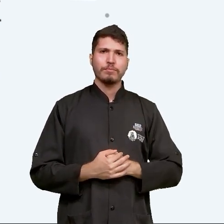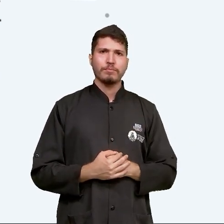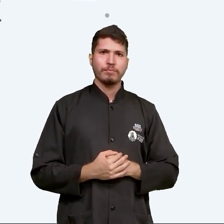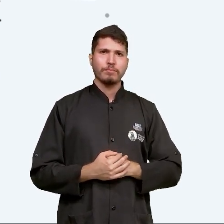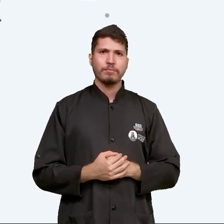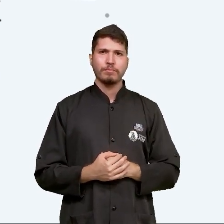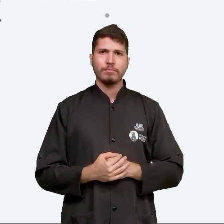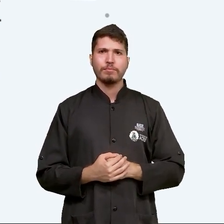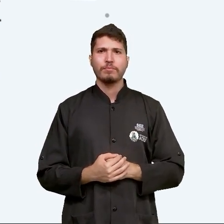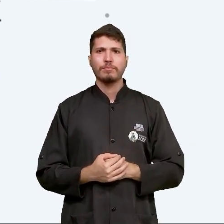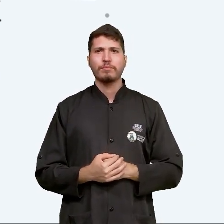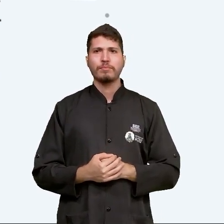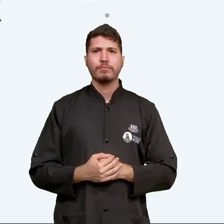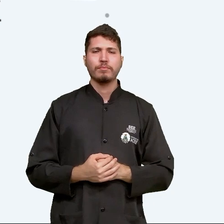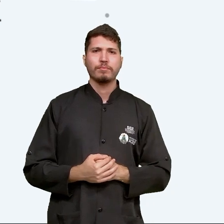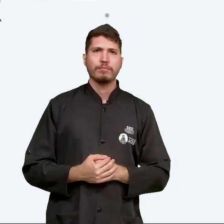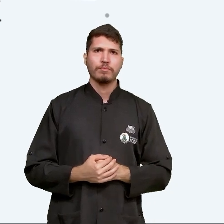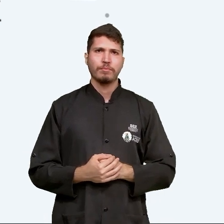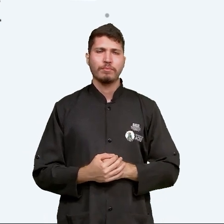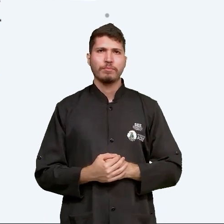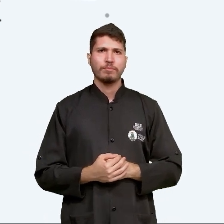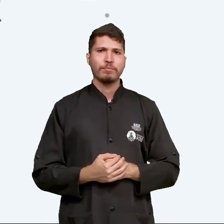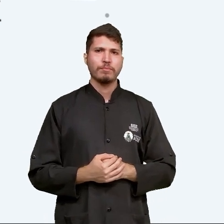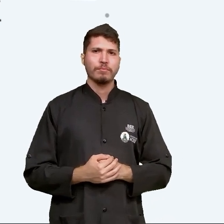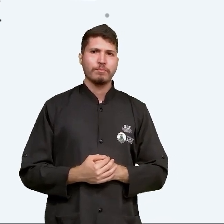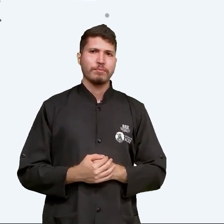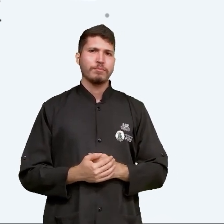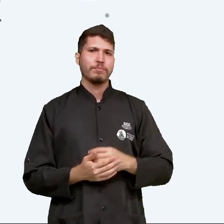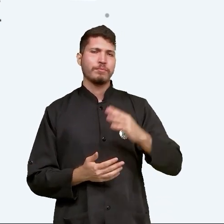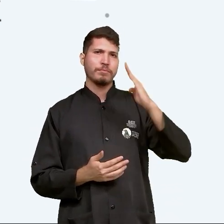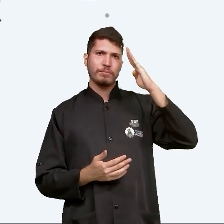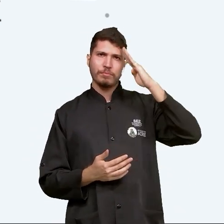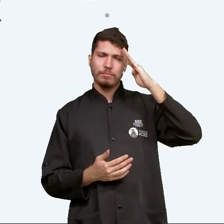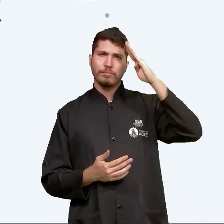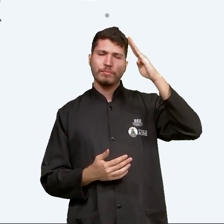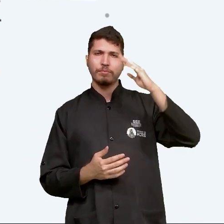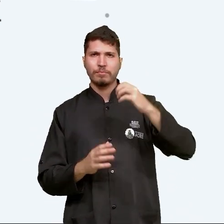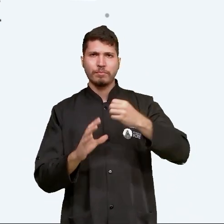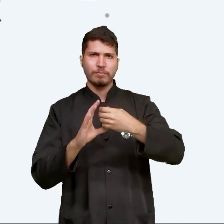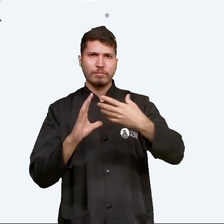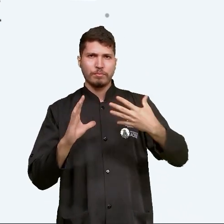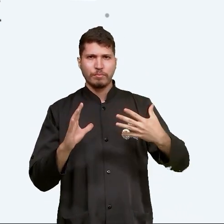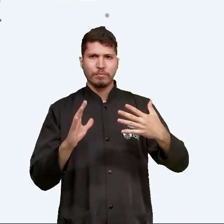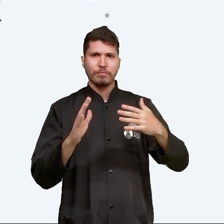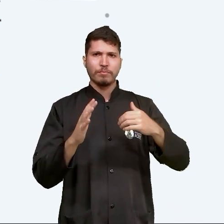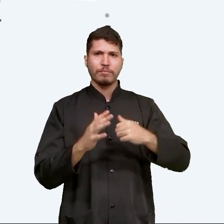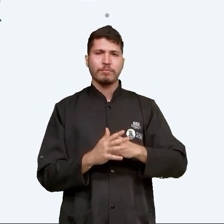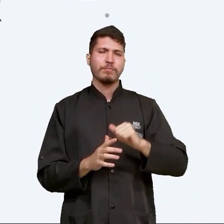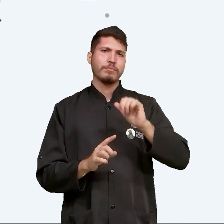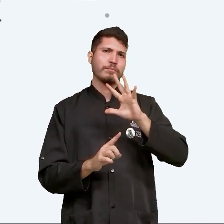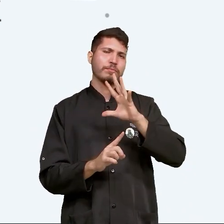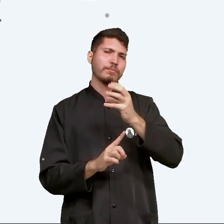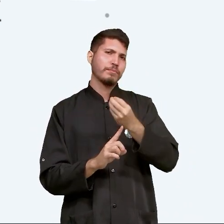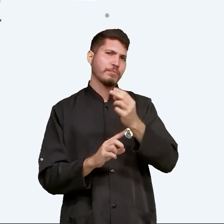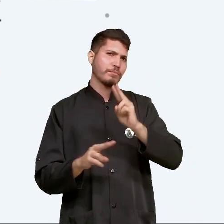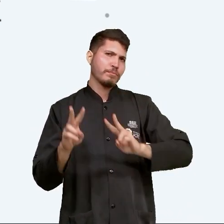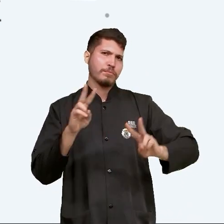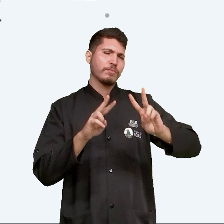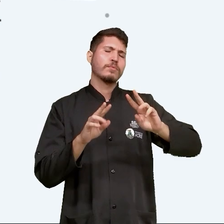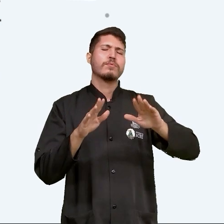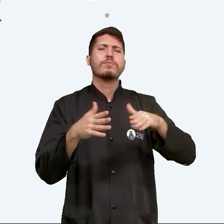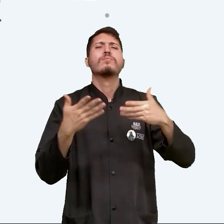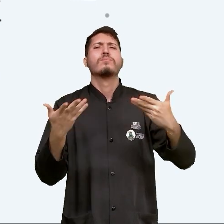sua pergunta. Durante o Renascimento, qual era a principal característica das artes visuais?